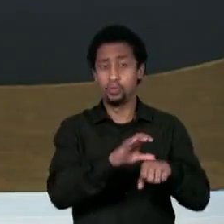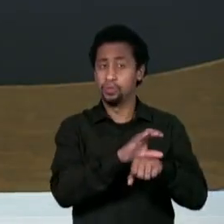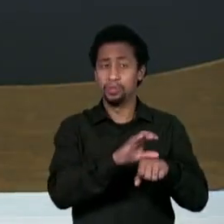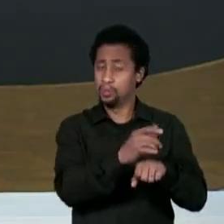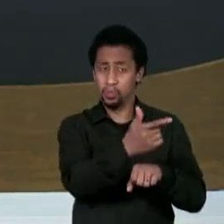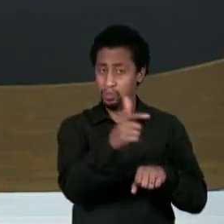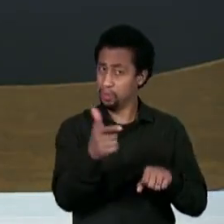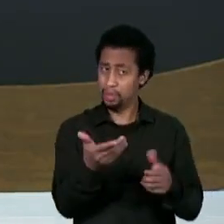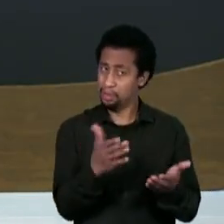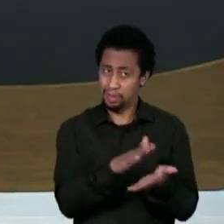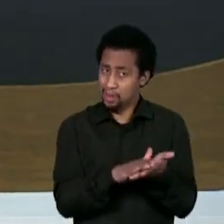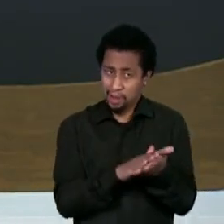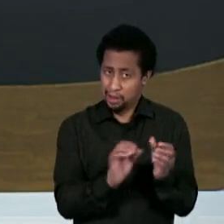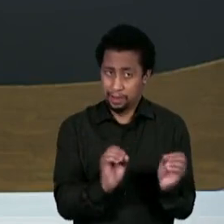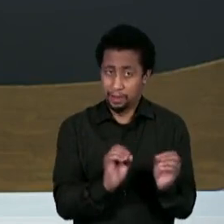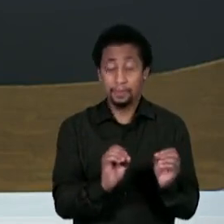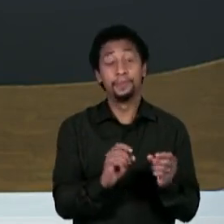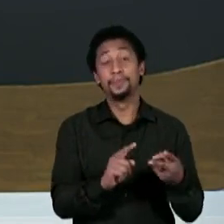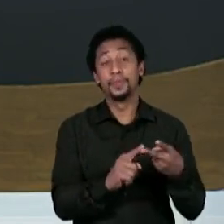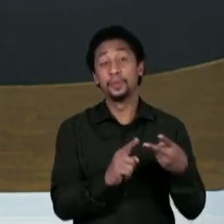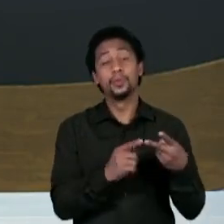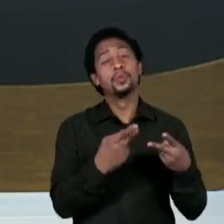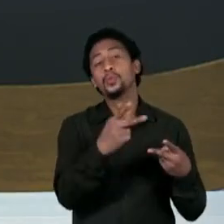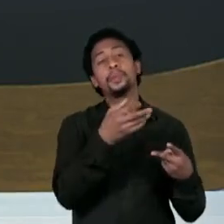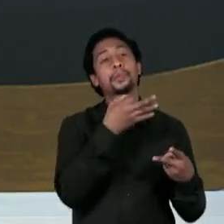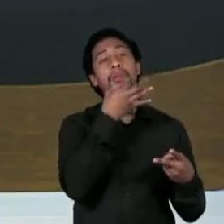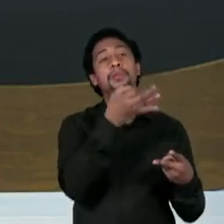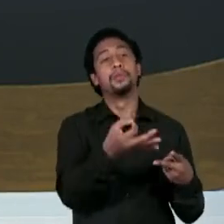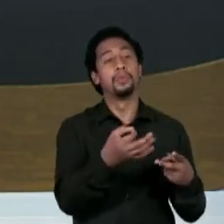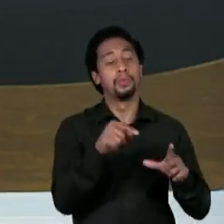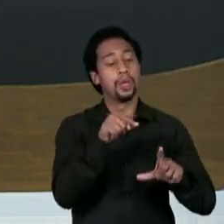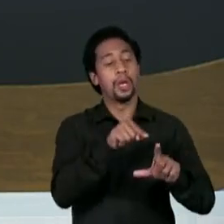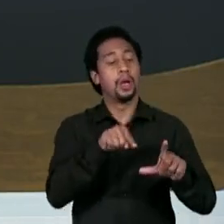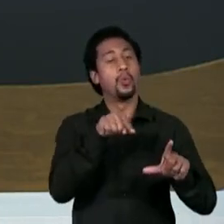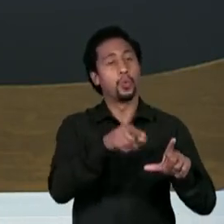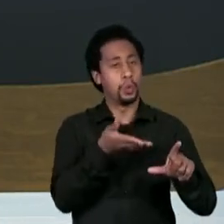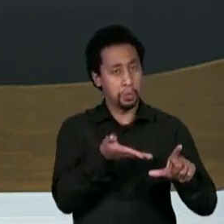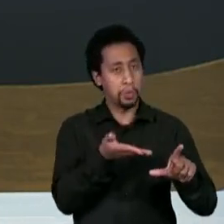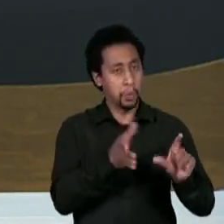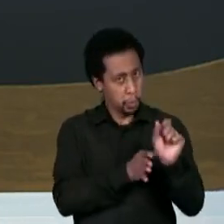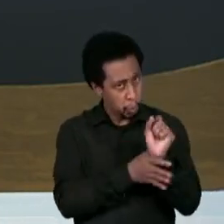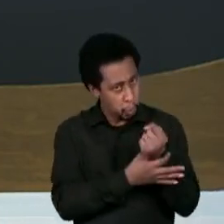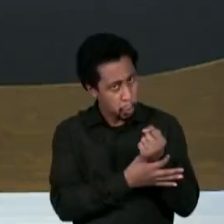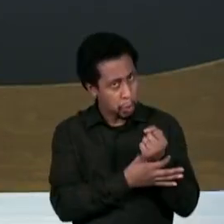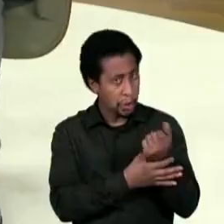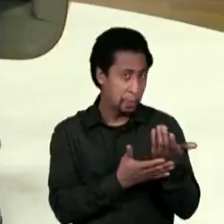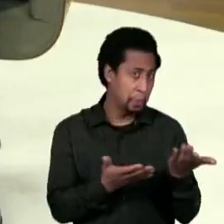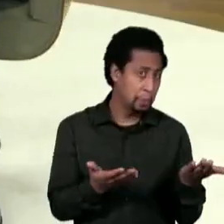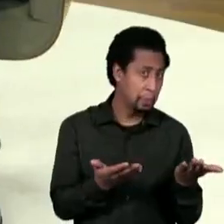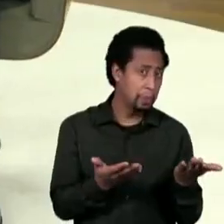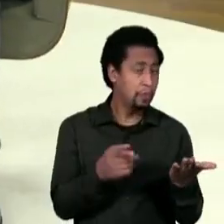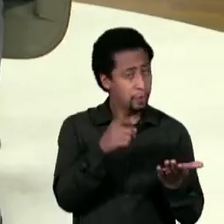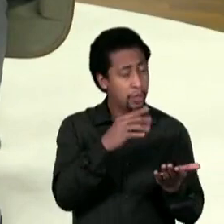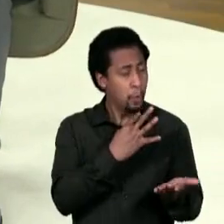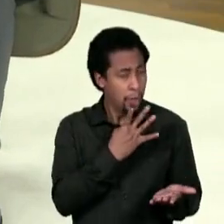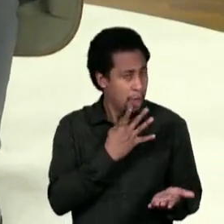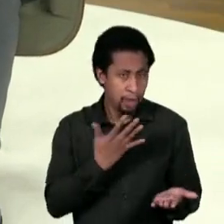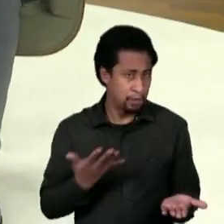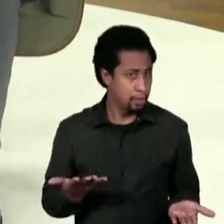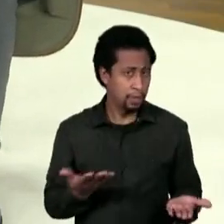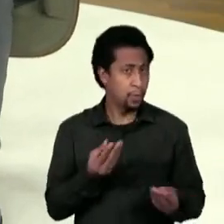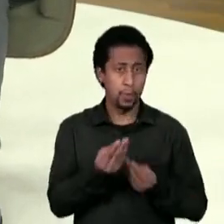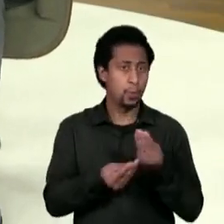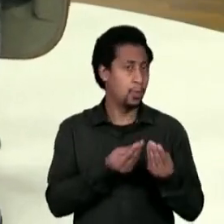e qual é a sua opinião a respeito das urnas porque é um conhecido aluno do IME portanto Mara